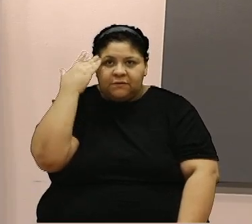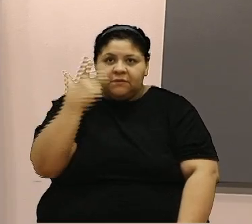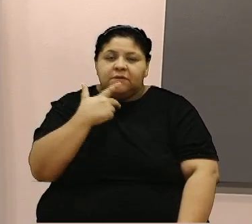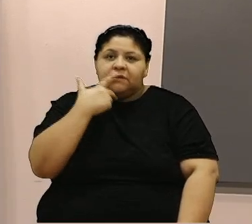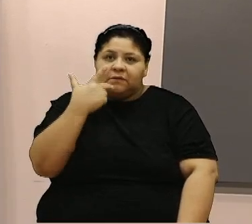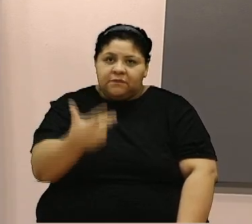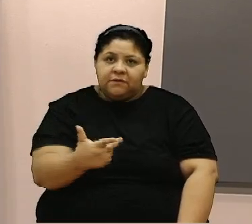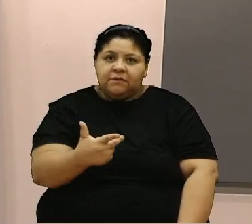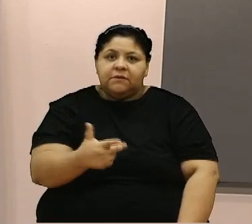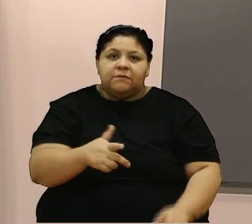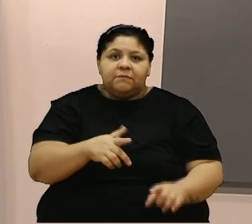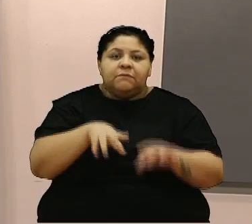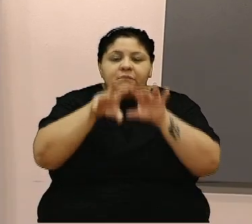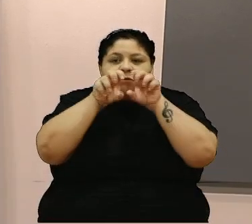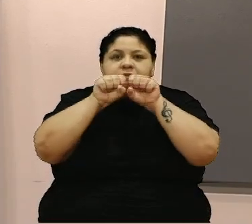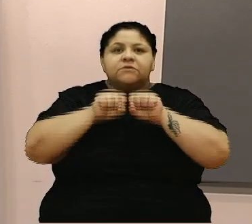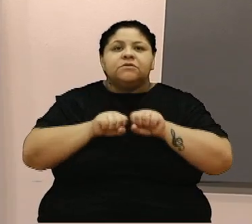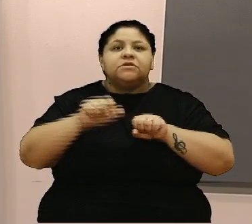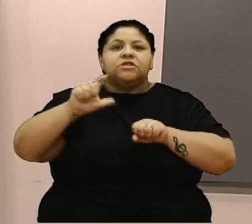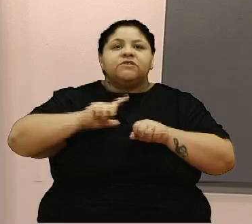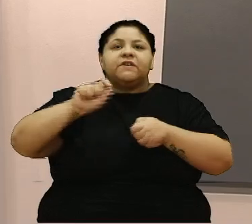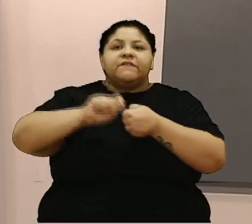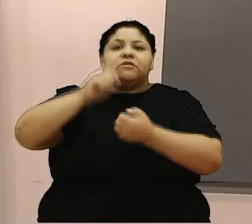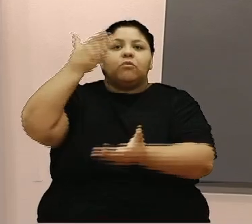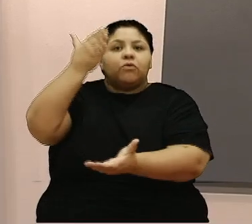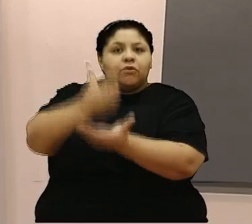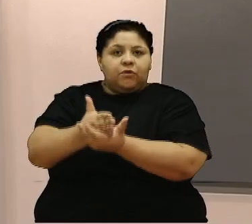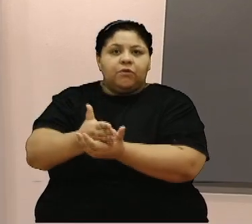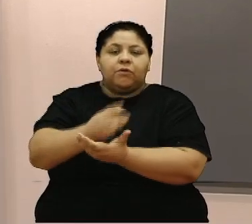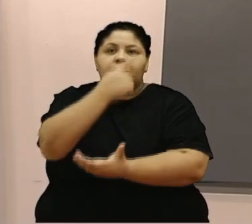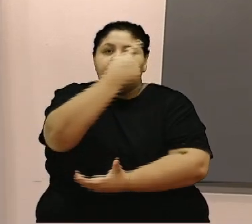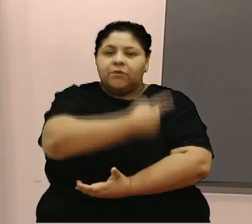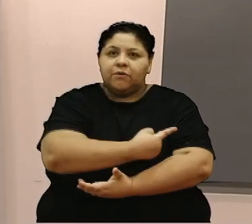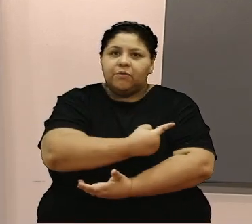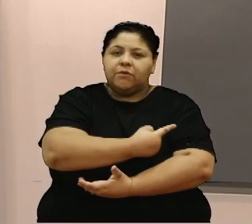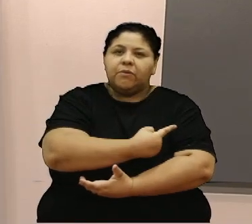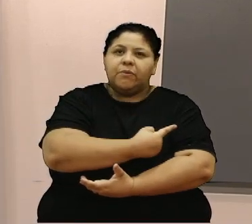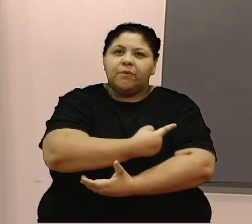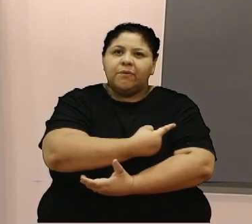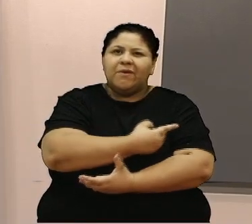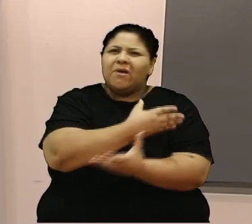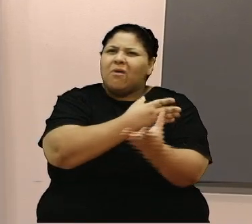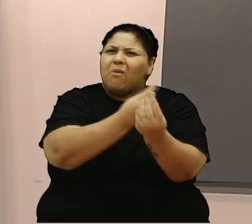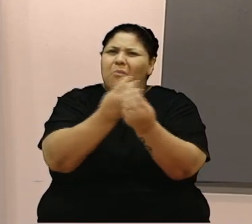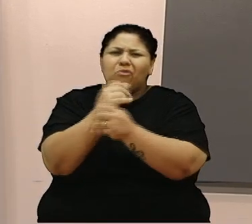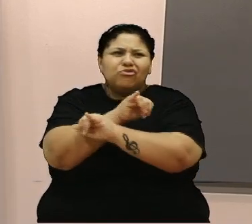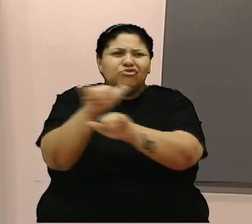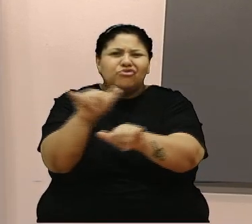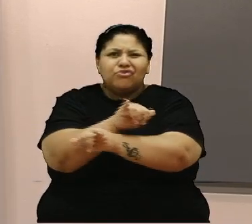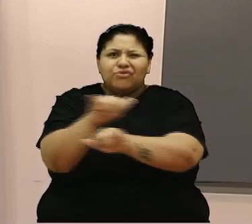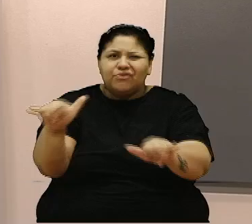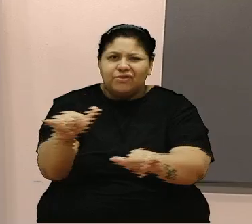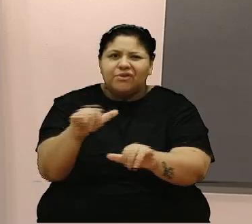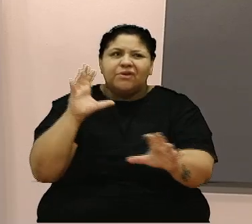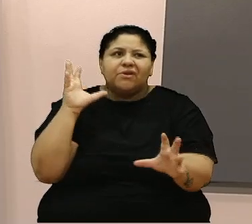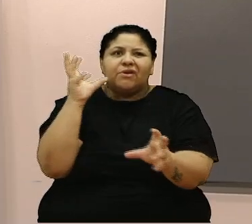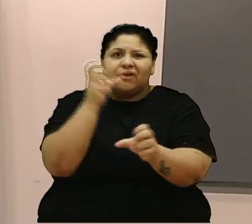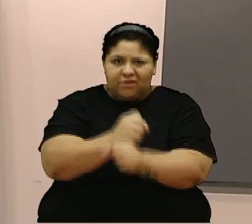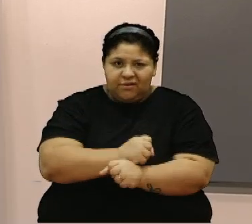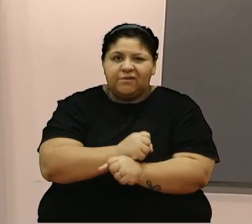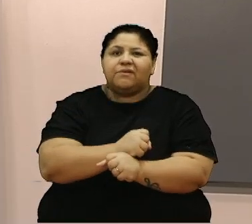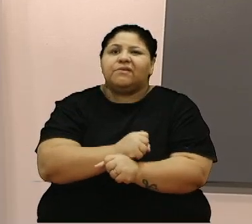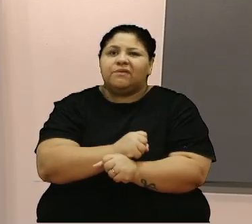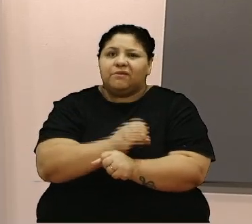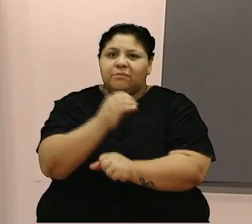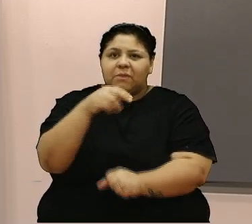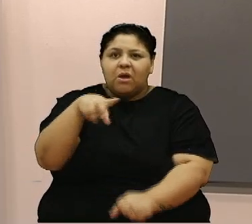vai ser testemunha, se eu tiver que fazer uma judicialização. Ali, ó, muito divulgado que esses animais iriam para a